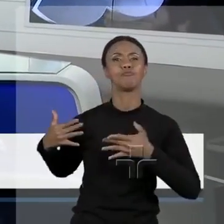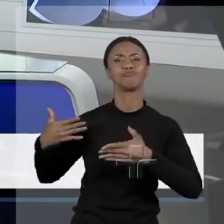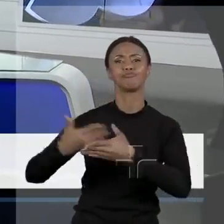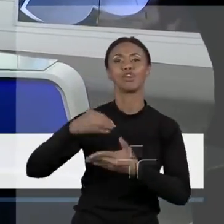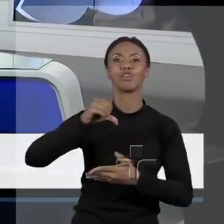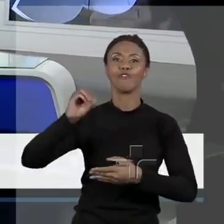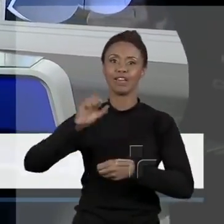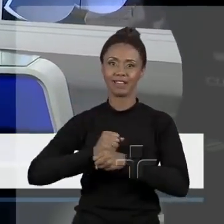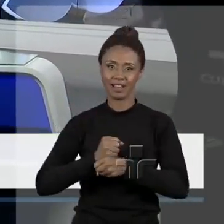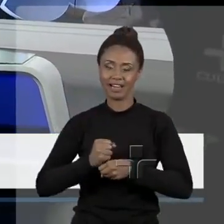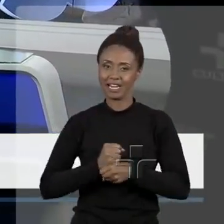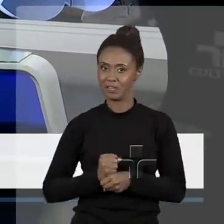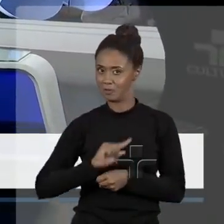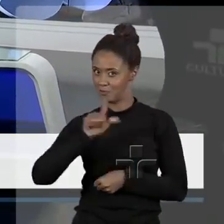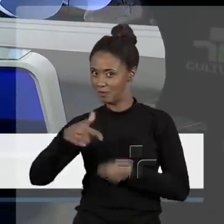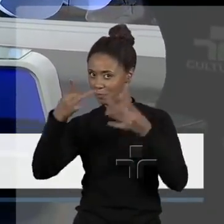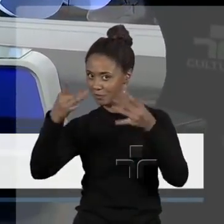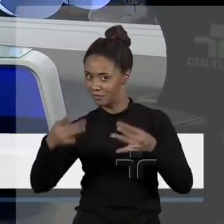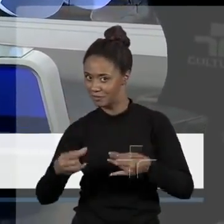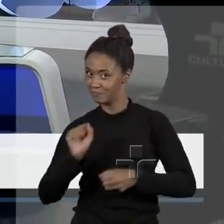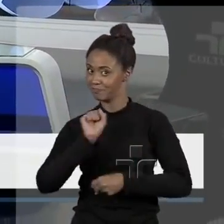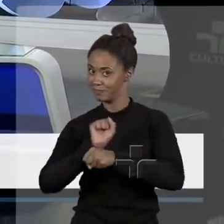já. Não saia daí.